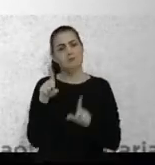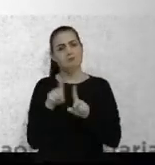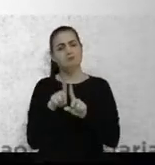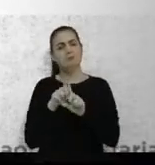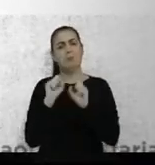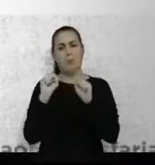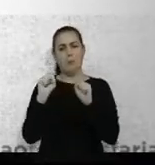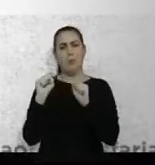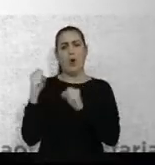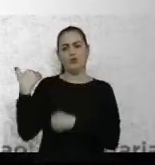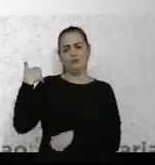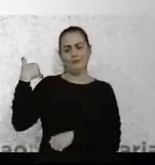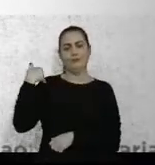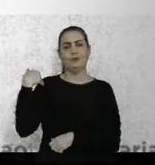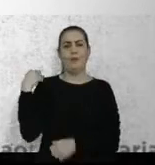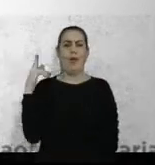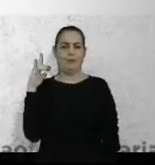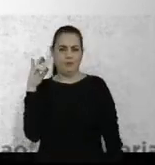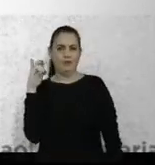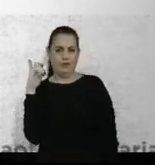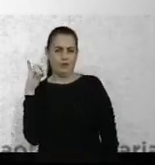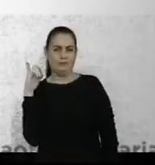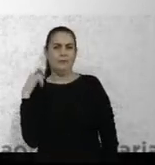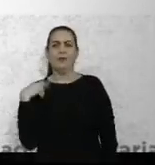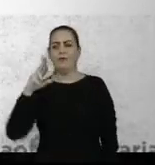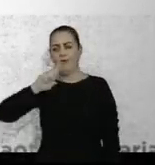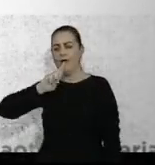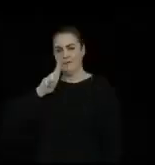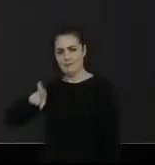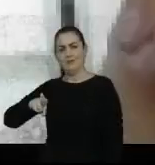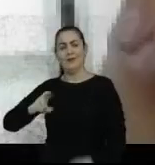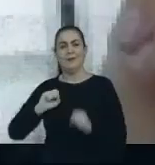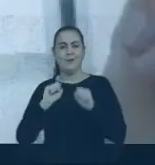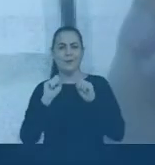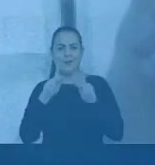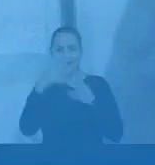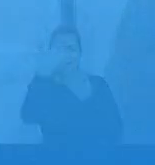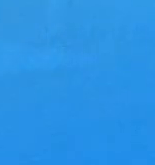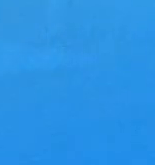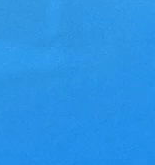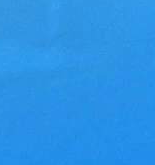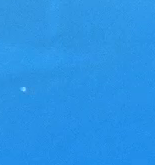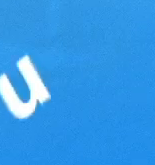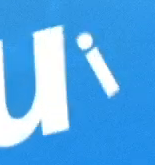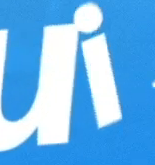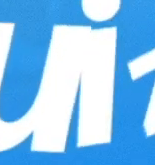para responder, tá bom? Obrigada. Deixa eu fechar aqui o